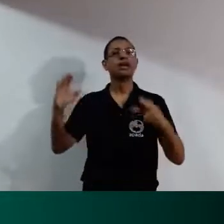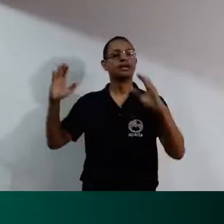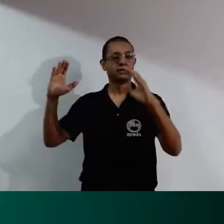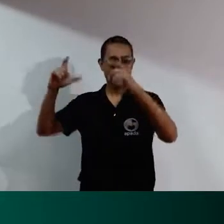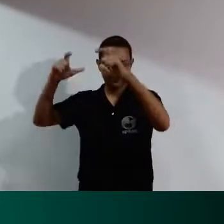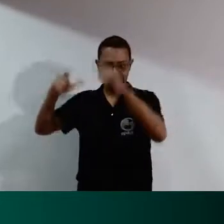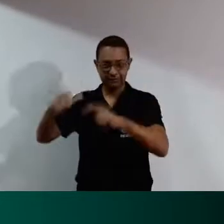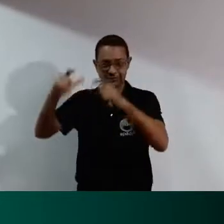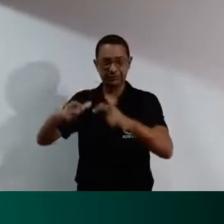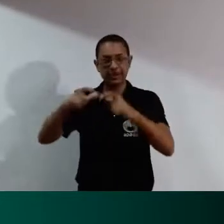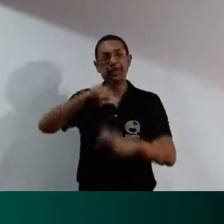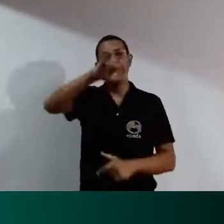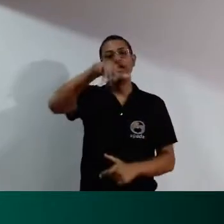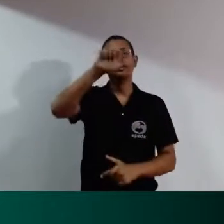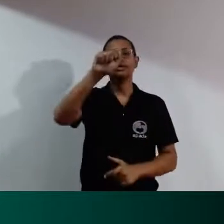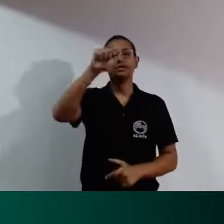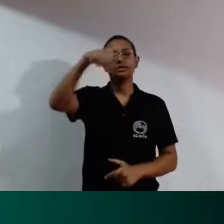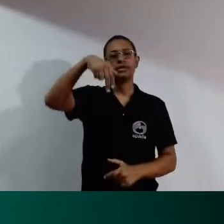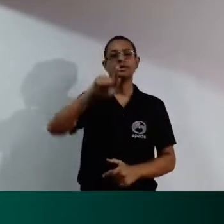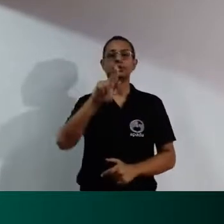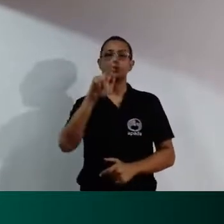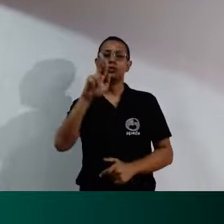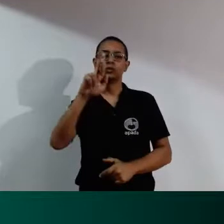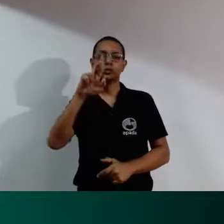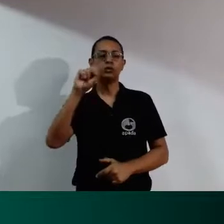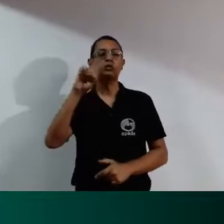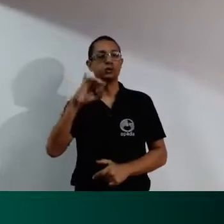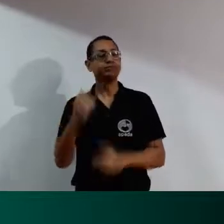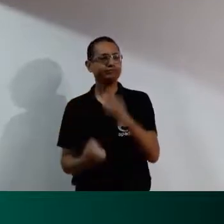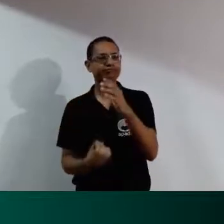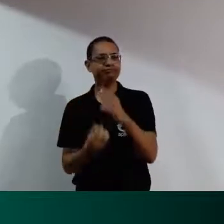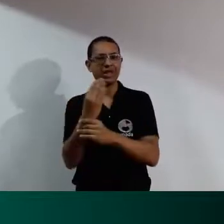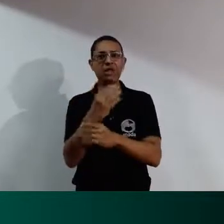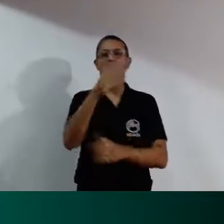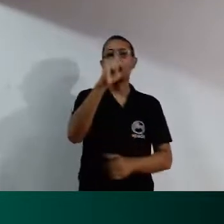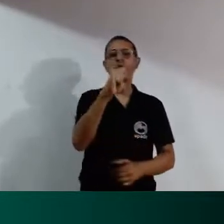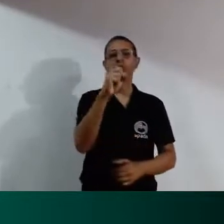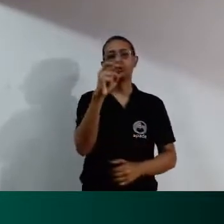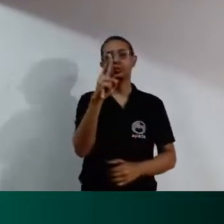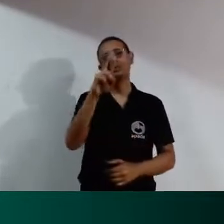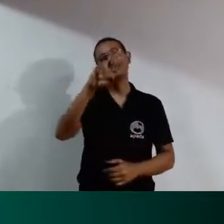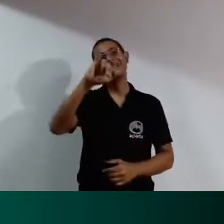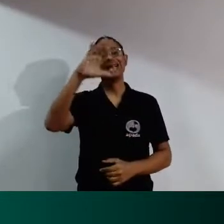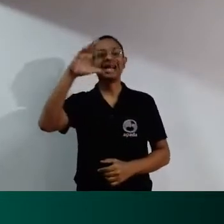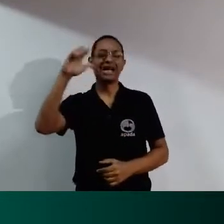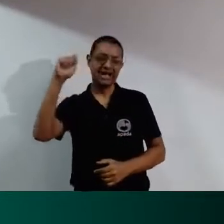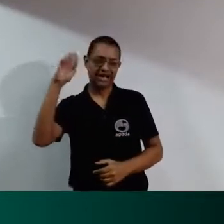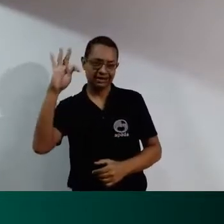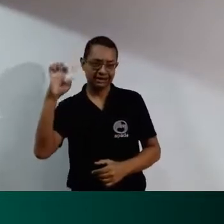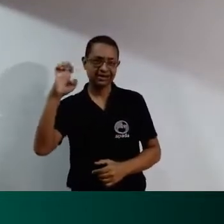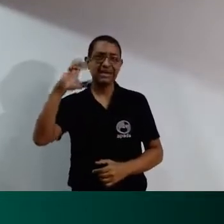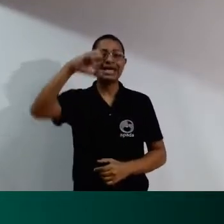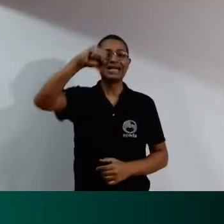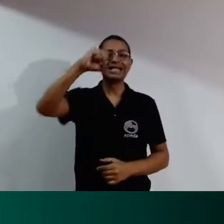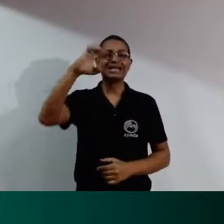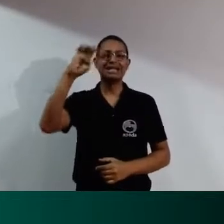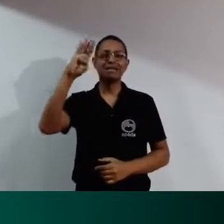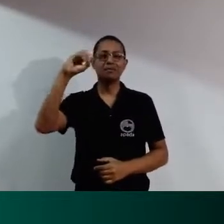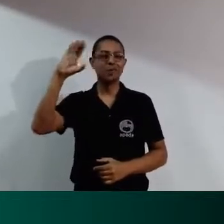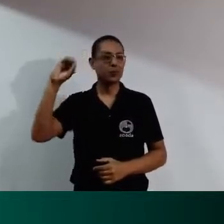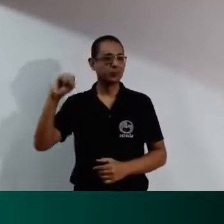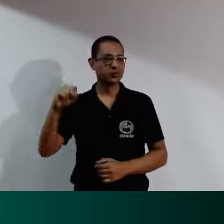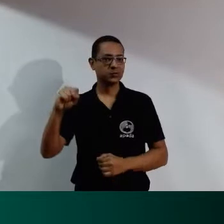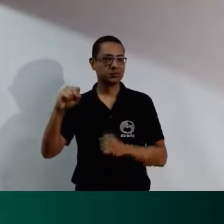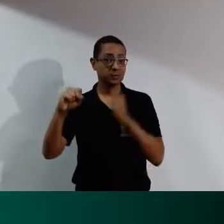Jangurussu faz parte do suricate seboso aí quem não conhece suricate suricate é uma página de humor